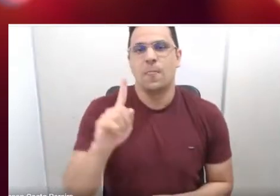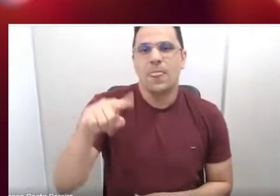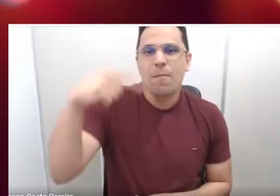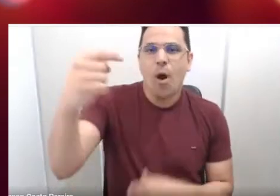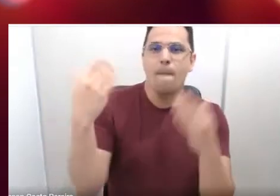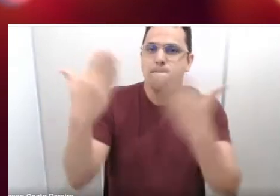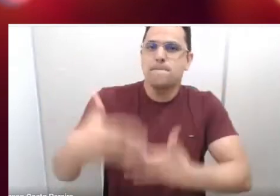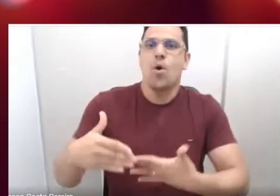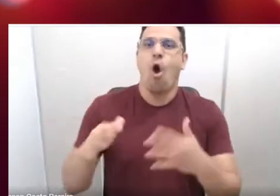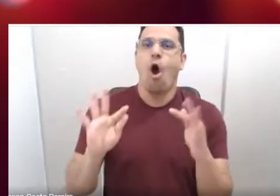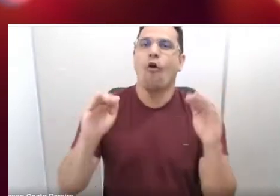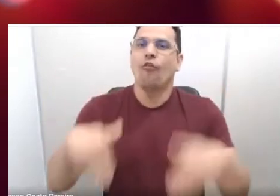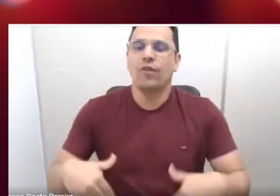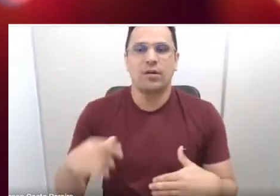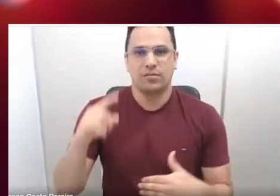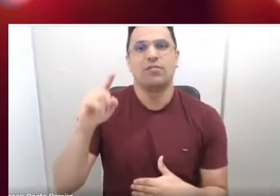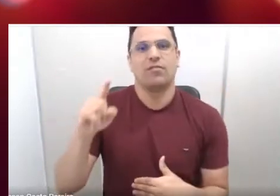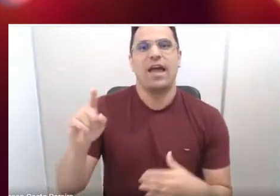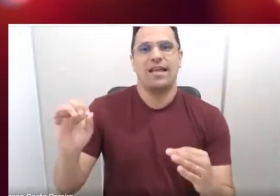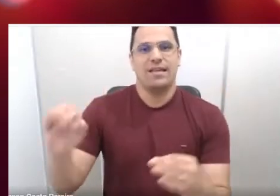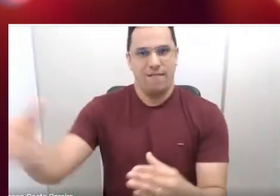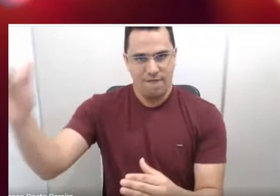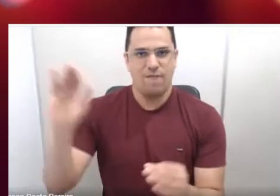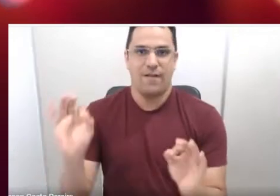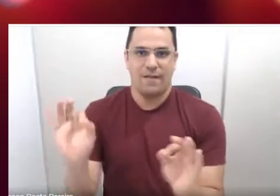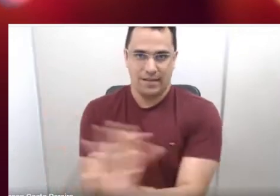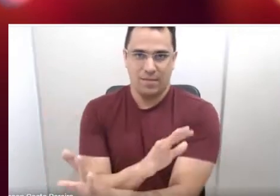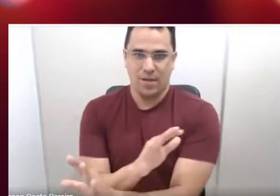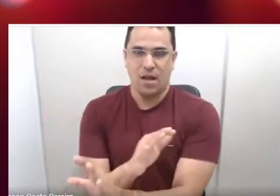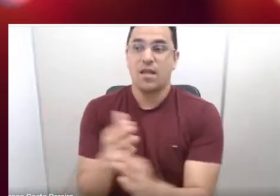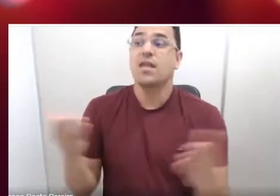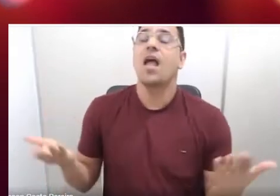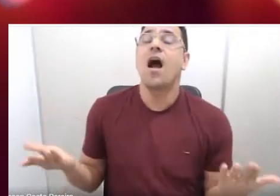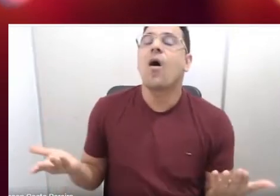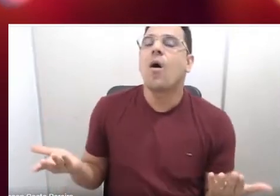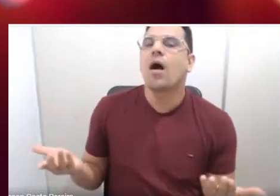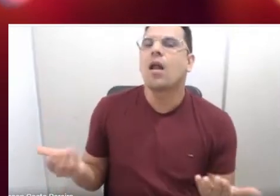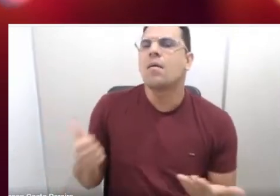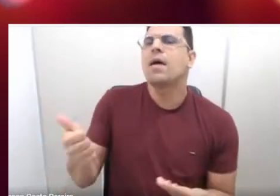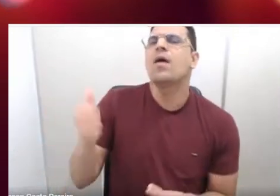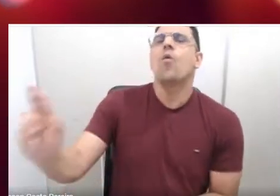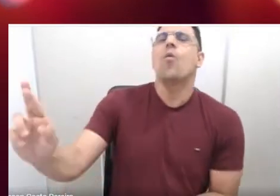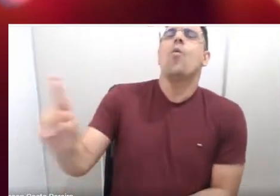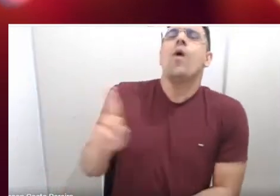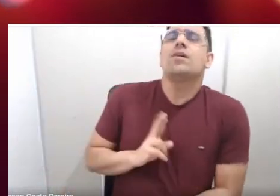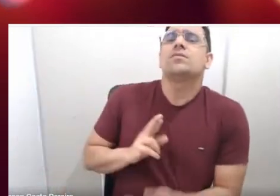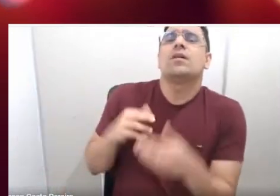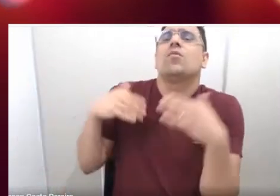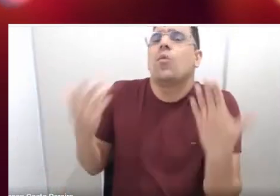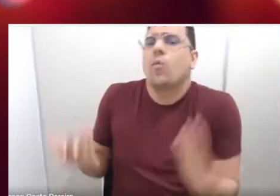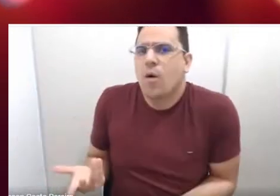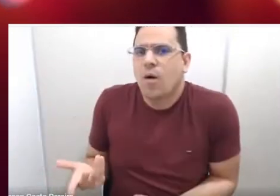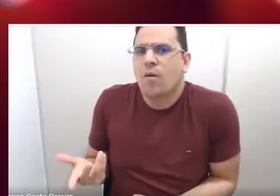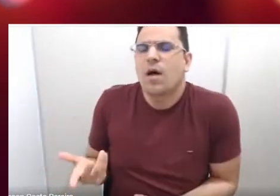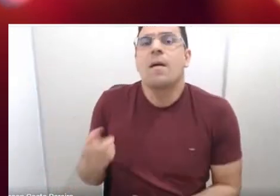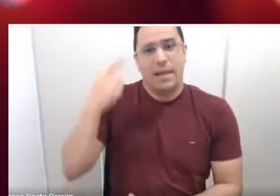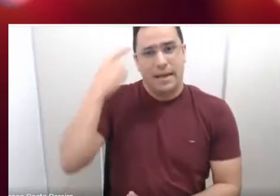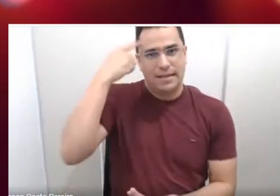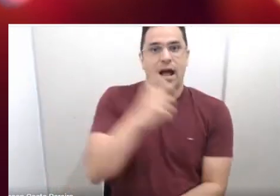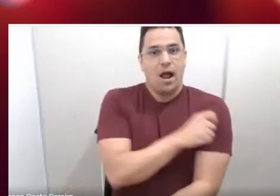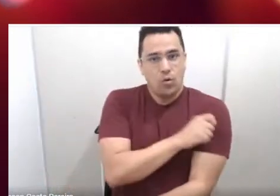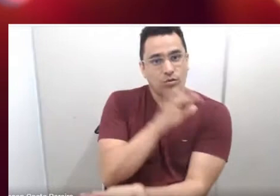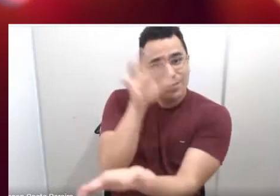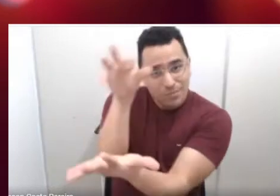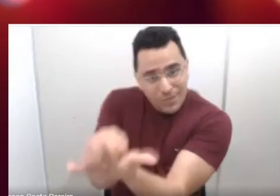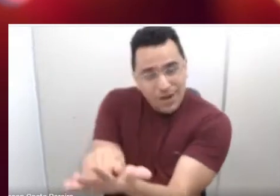é importante, eu considero importante que a gente consiga tirar um extrato disso. Qual foi o número de estudantes que se matricularam no ensino remoto? Qual foi o